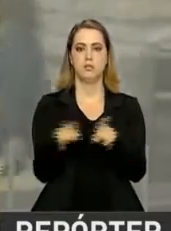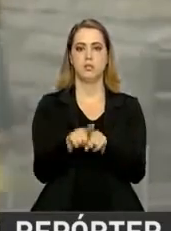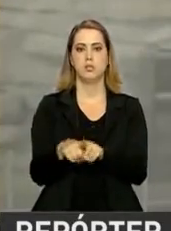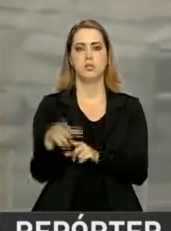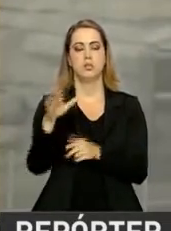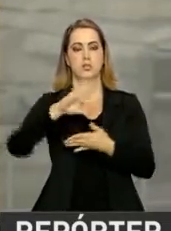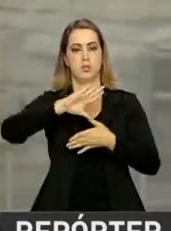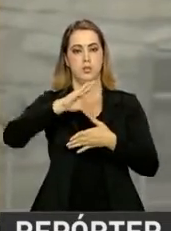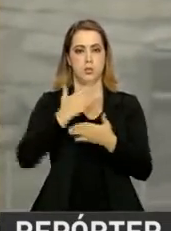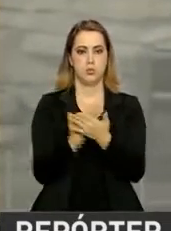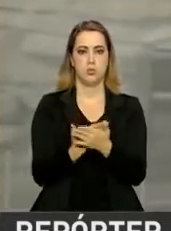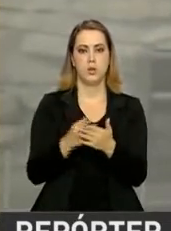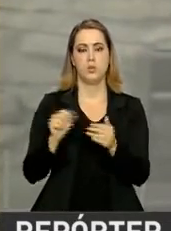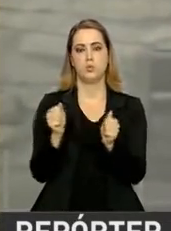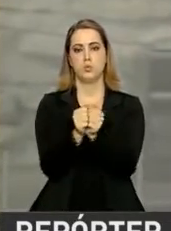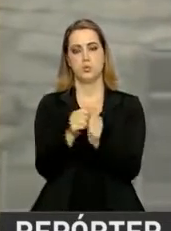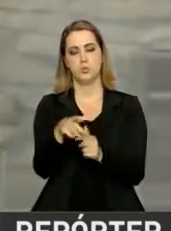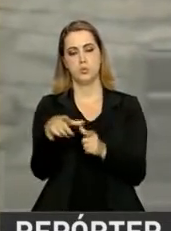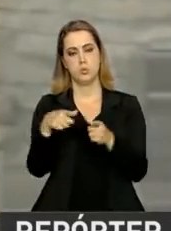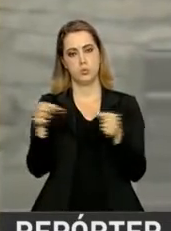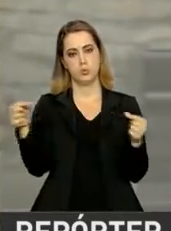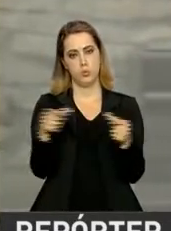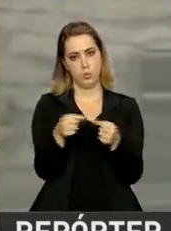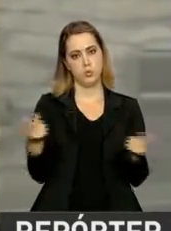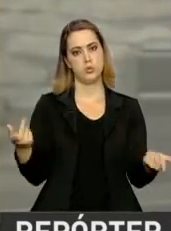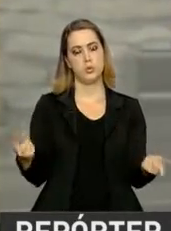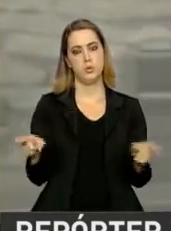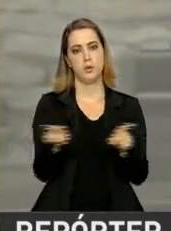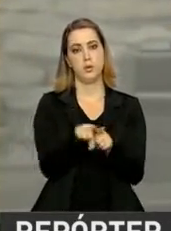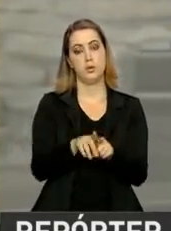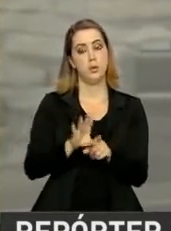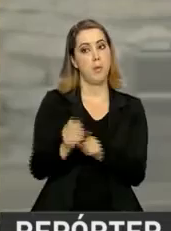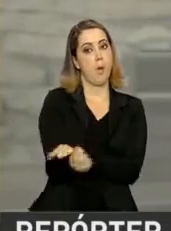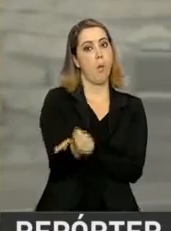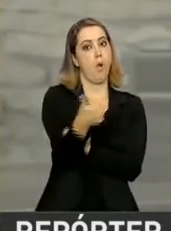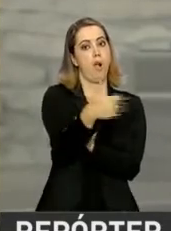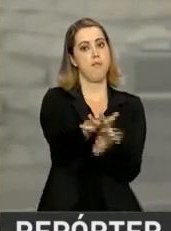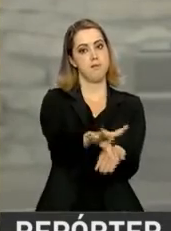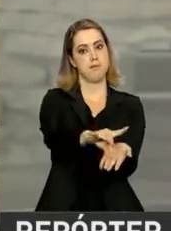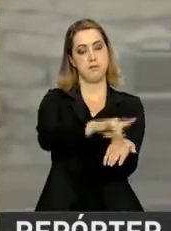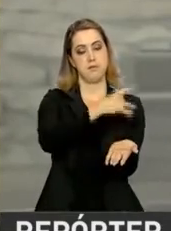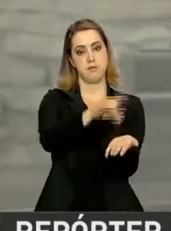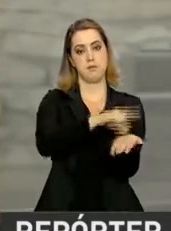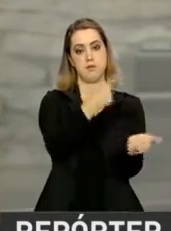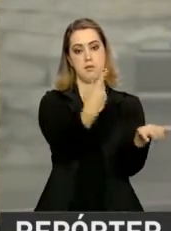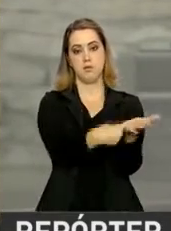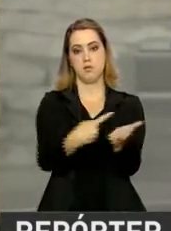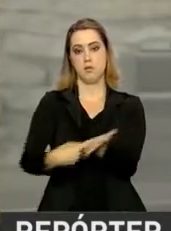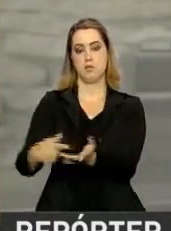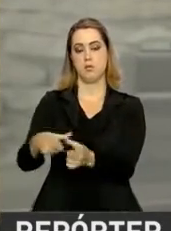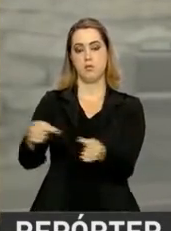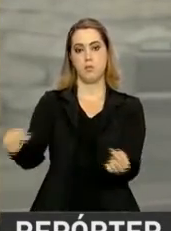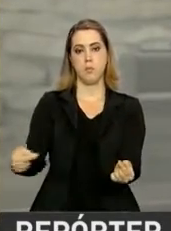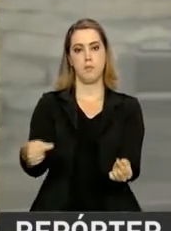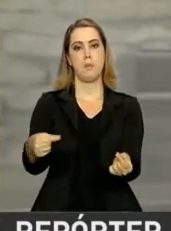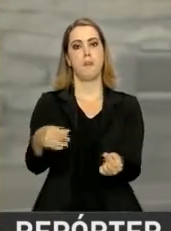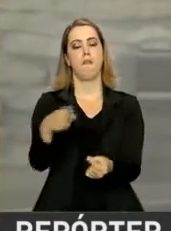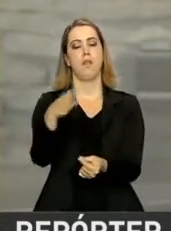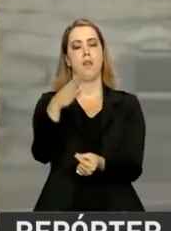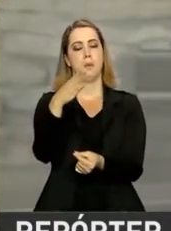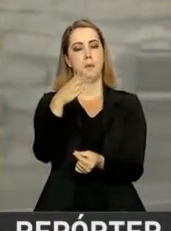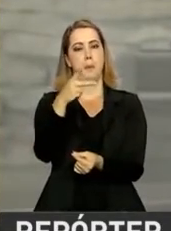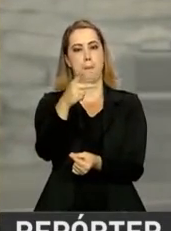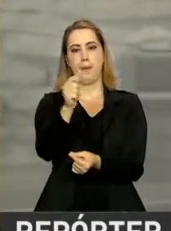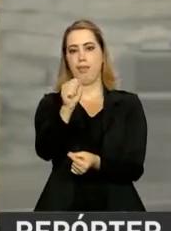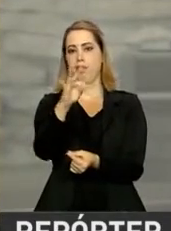japão é o brasil tem em vias de assinar um acordo com o japão sobre a questão de patentes